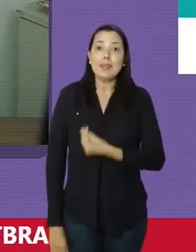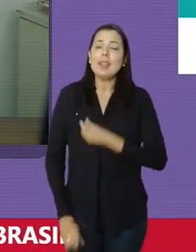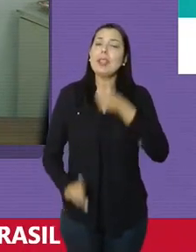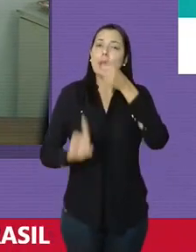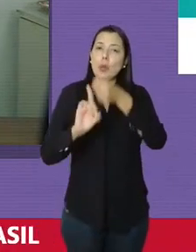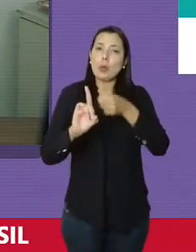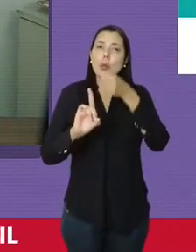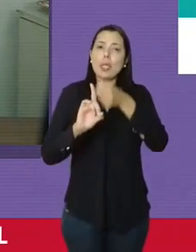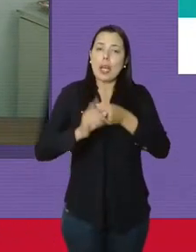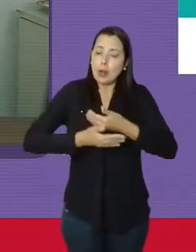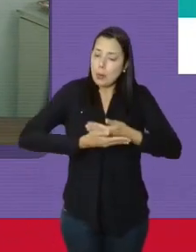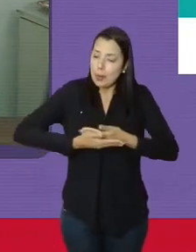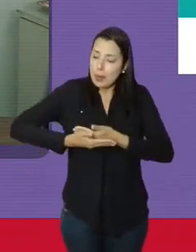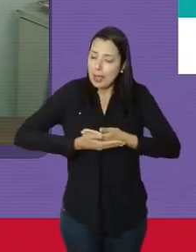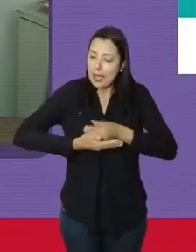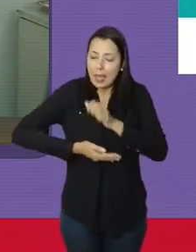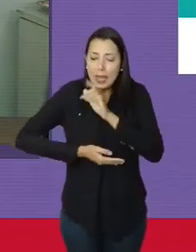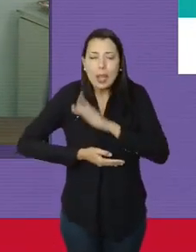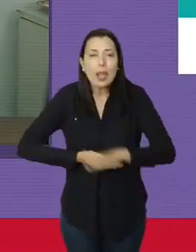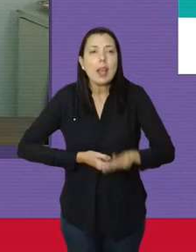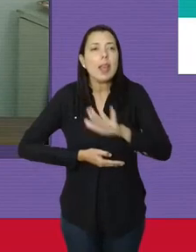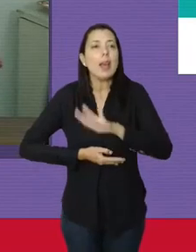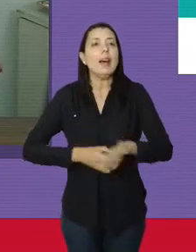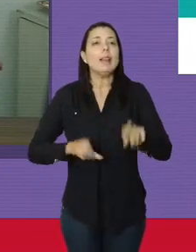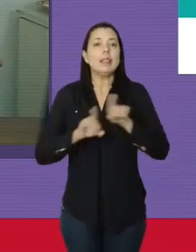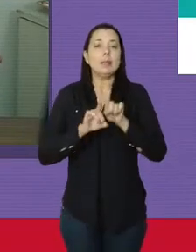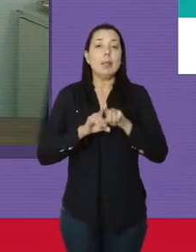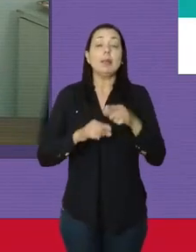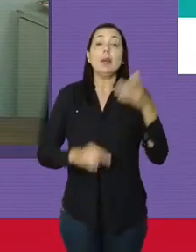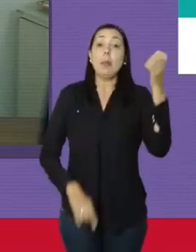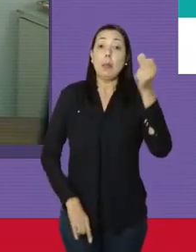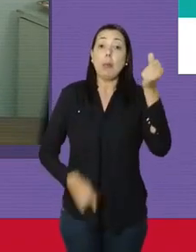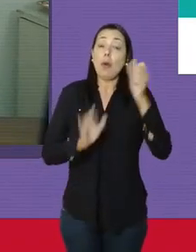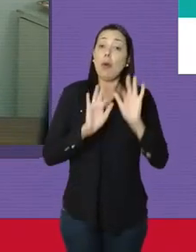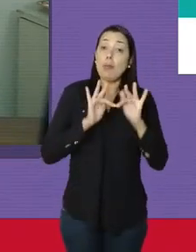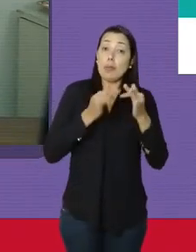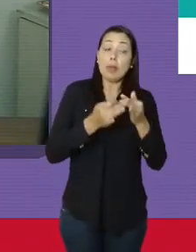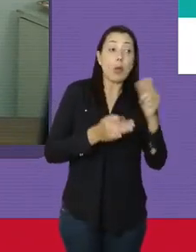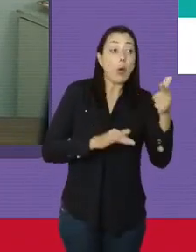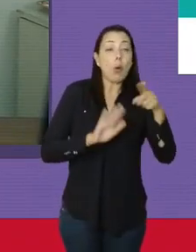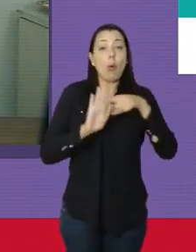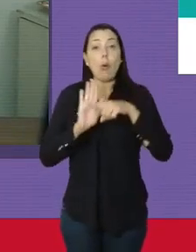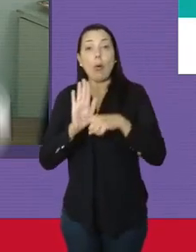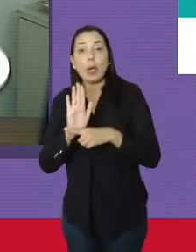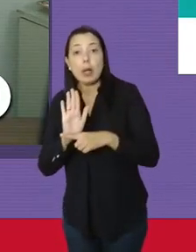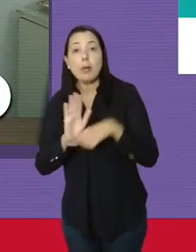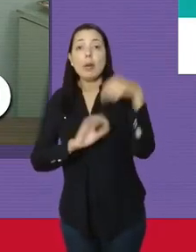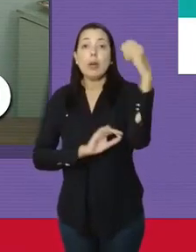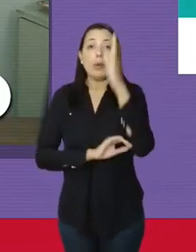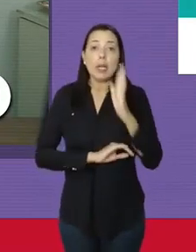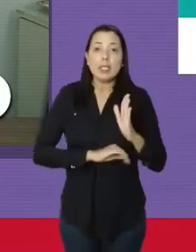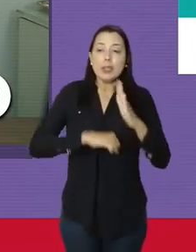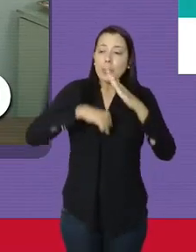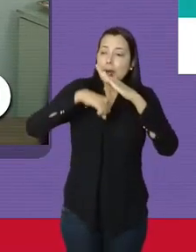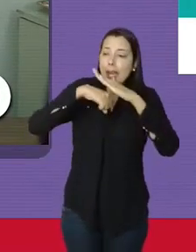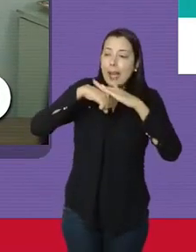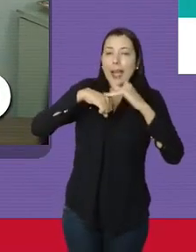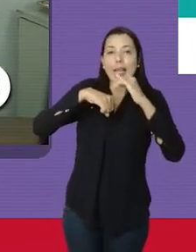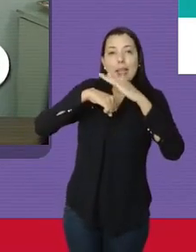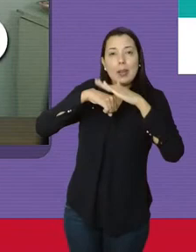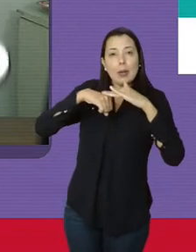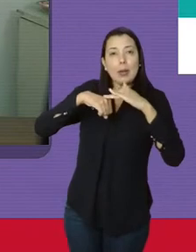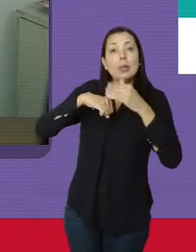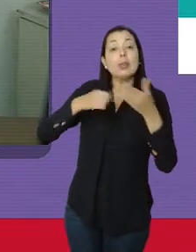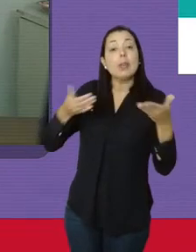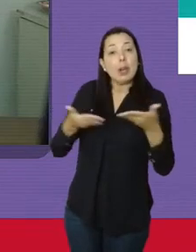pelo bebê e pela criança, que por causa do Bolsa Família e de outros programas, como o Brasil Carinhoso,